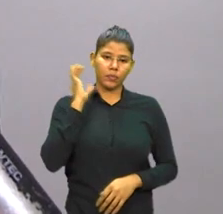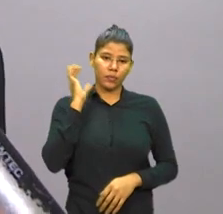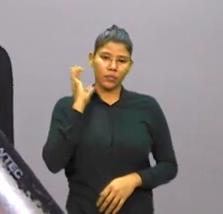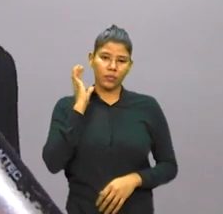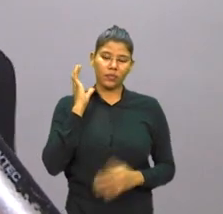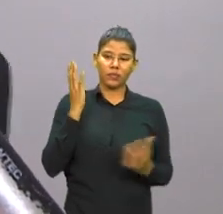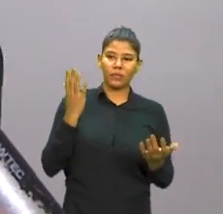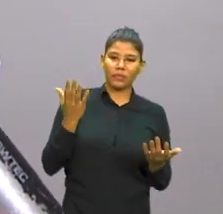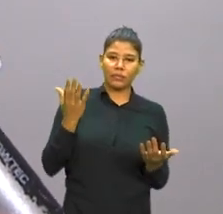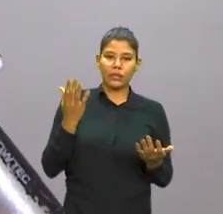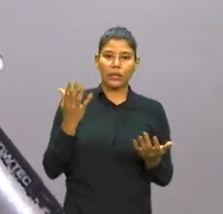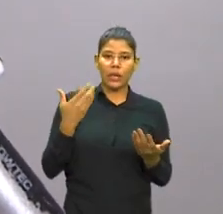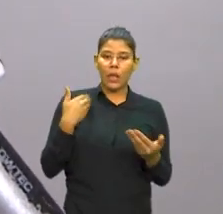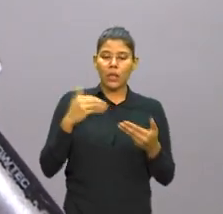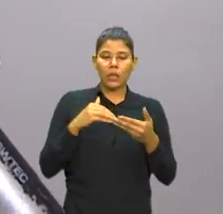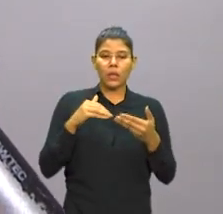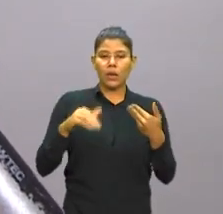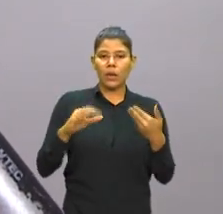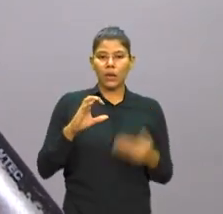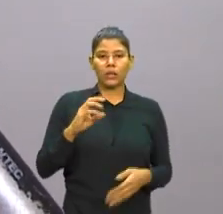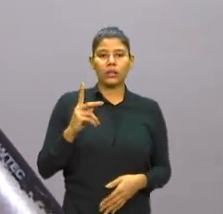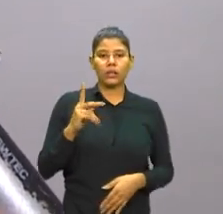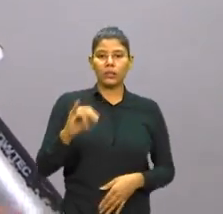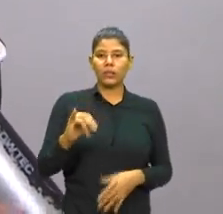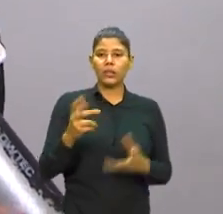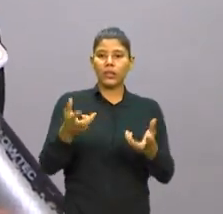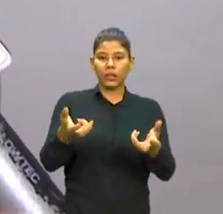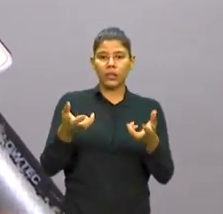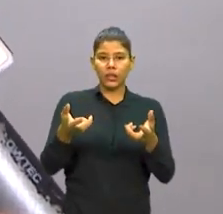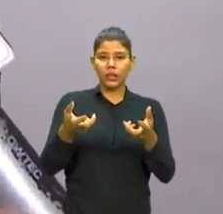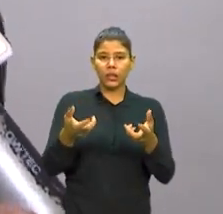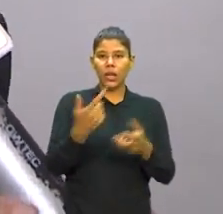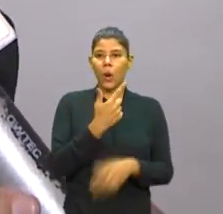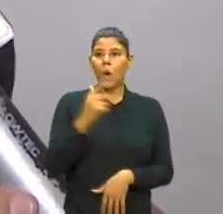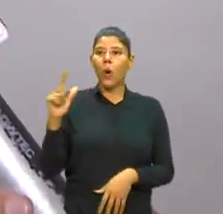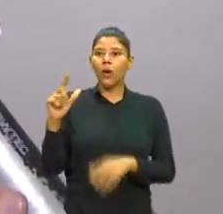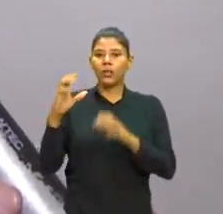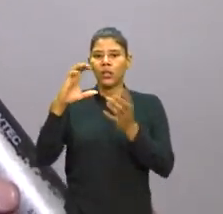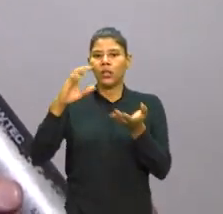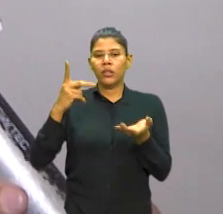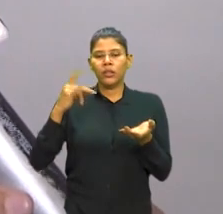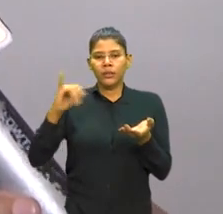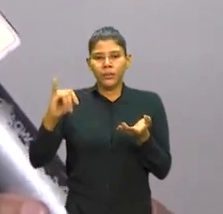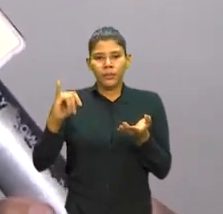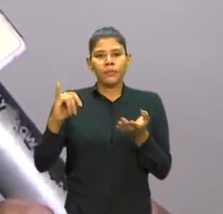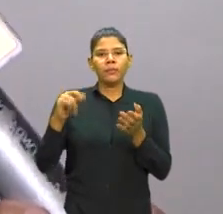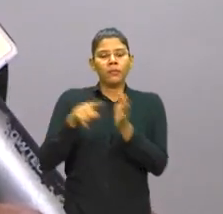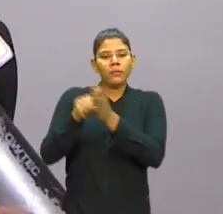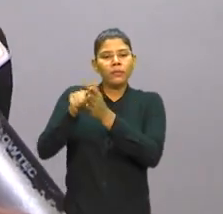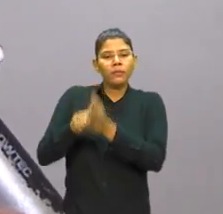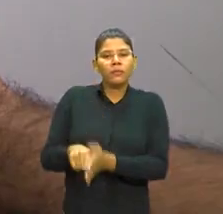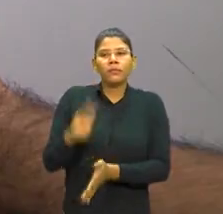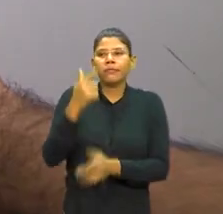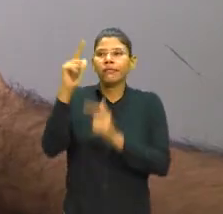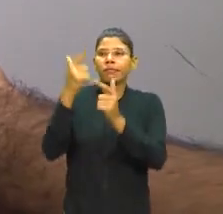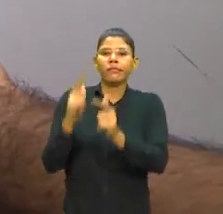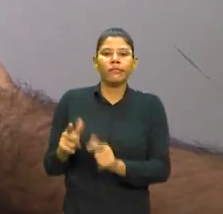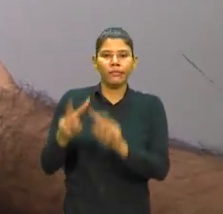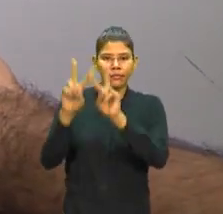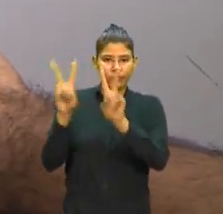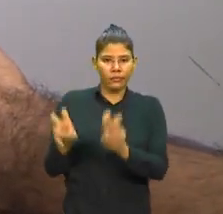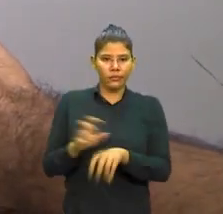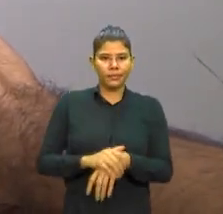das associações os militares e cobrou a instalação de outras cpis para investigar outros assuntos nós temos